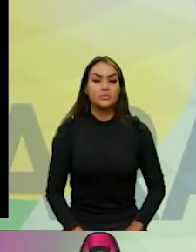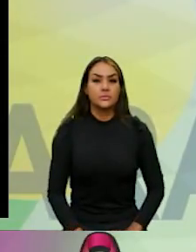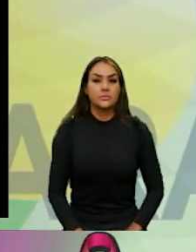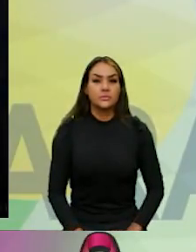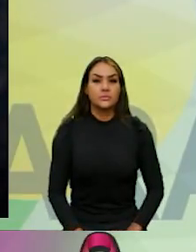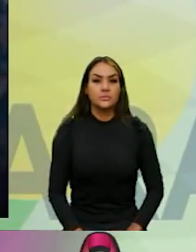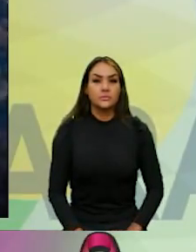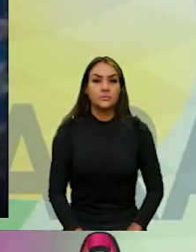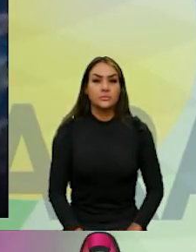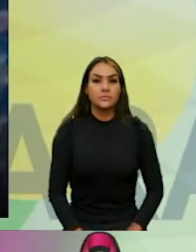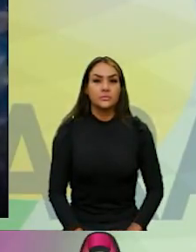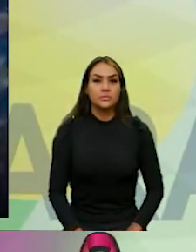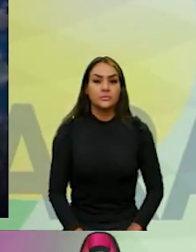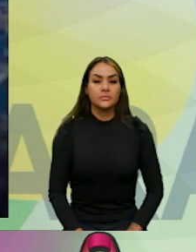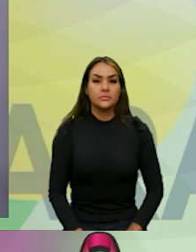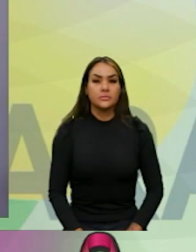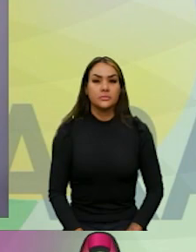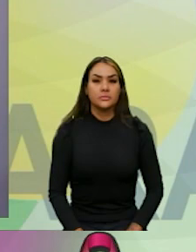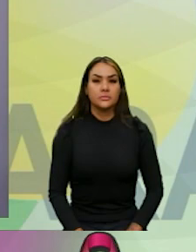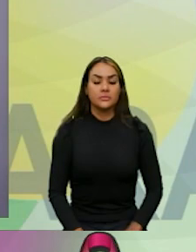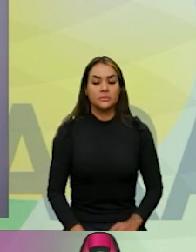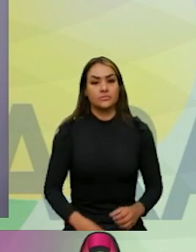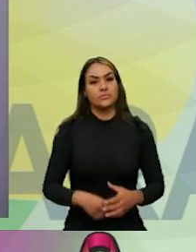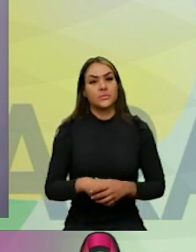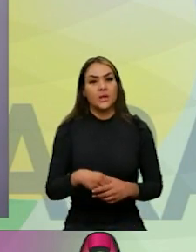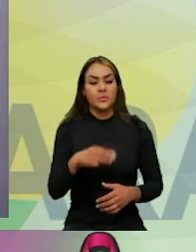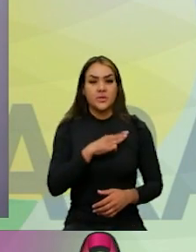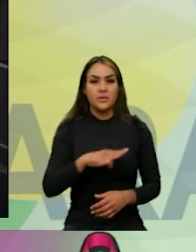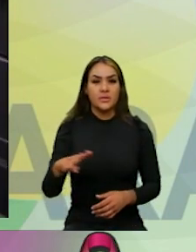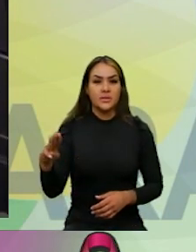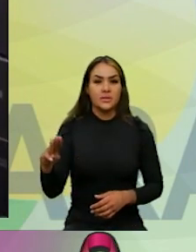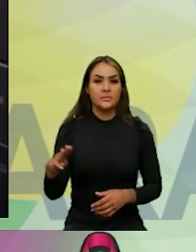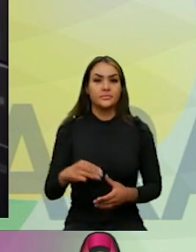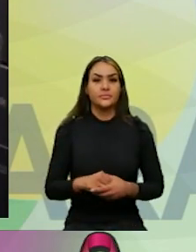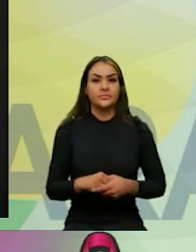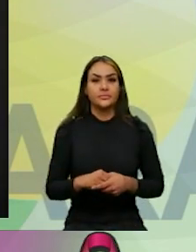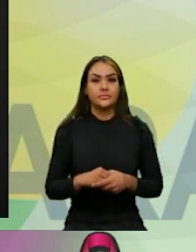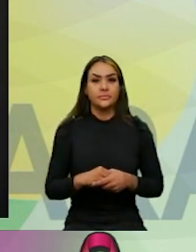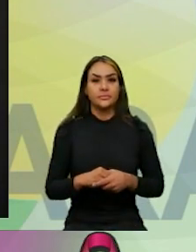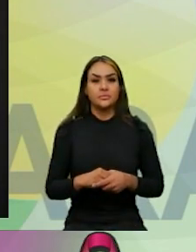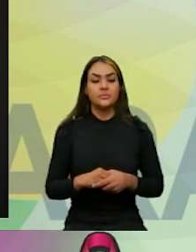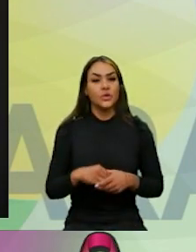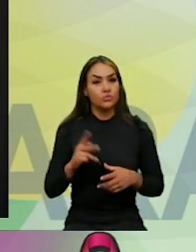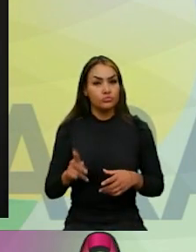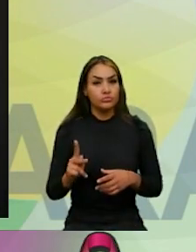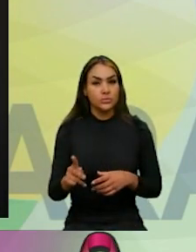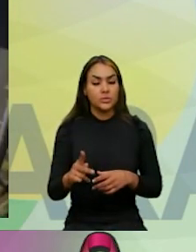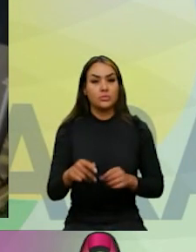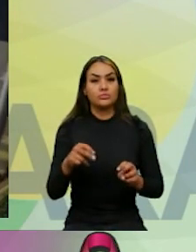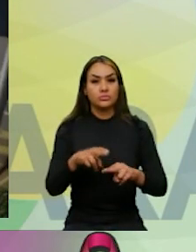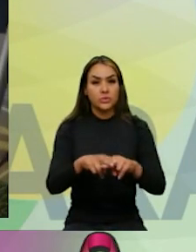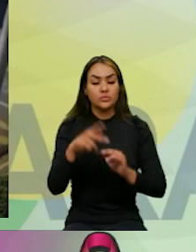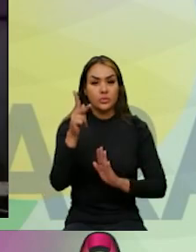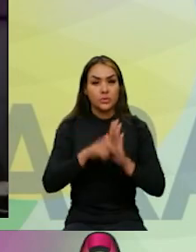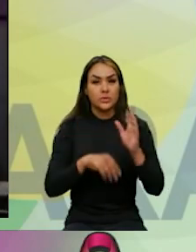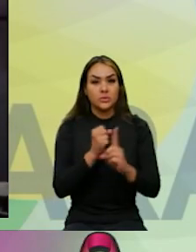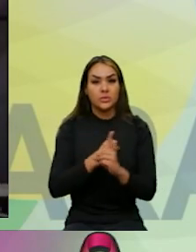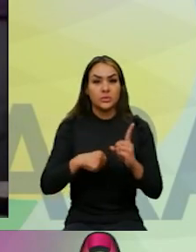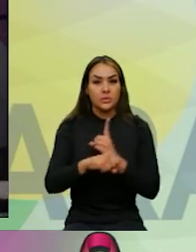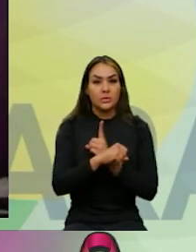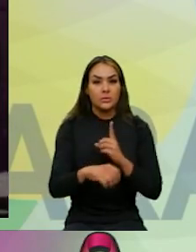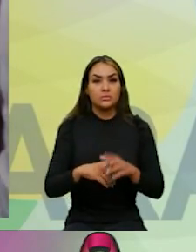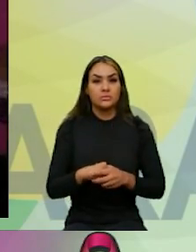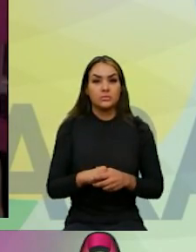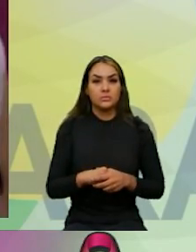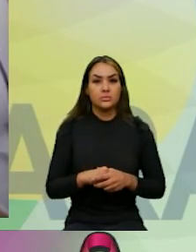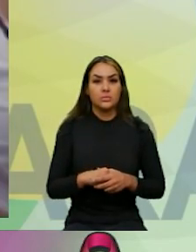A obra missionária continua sendo realizada através de projetos sociais, como o